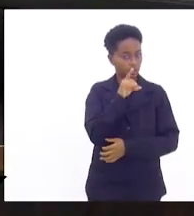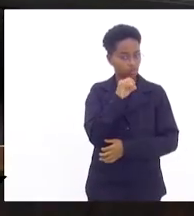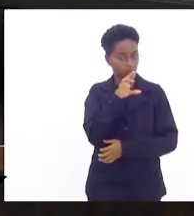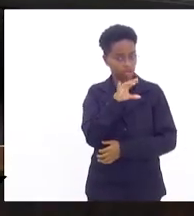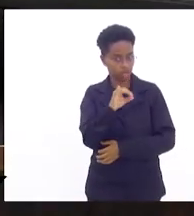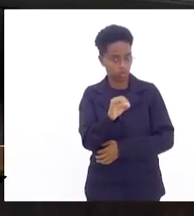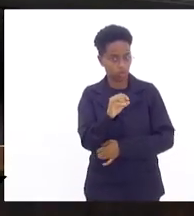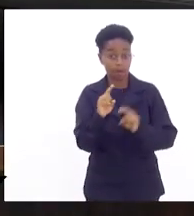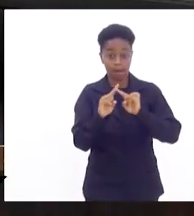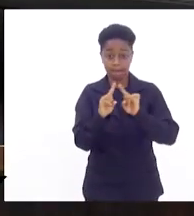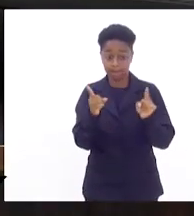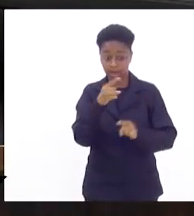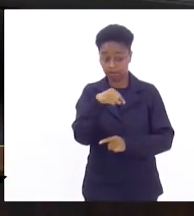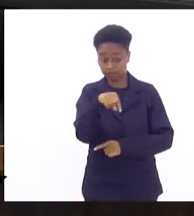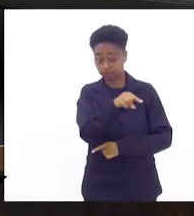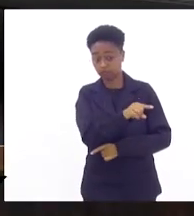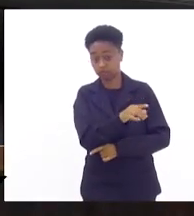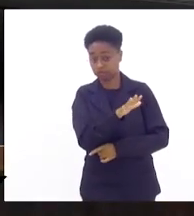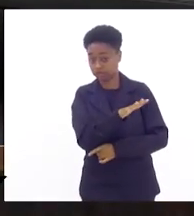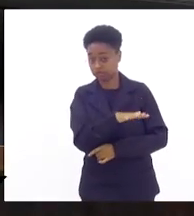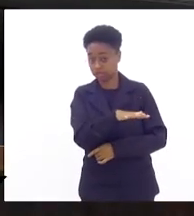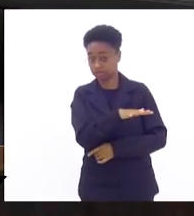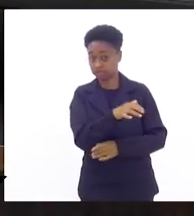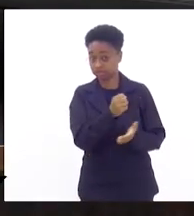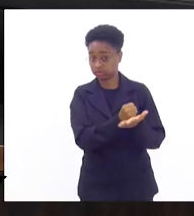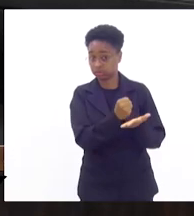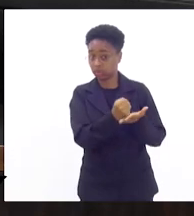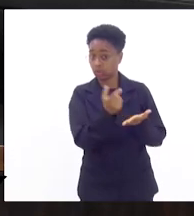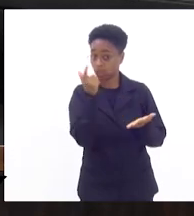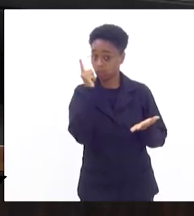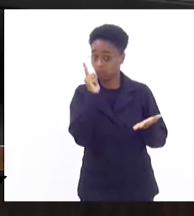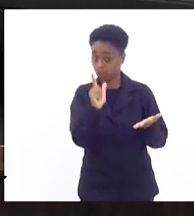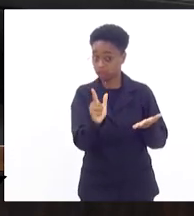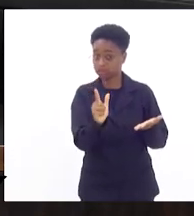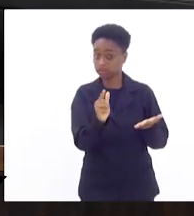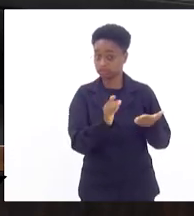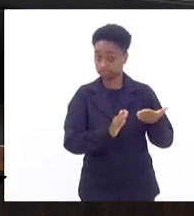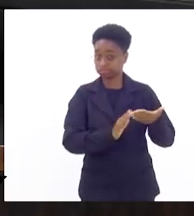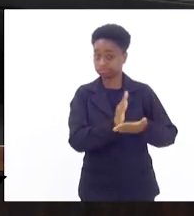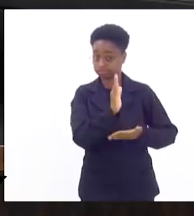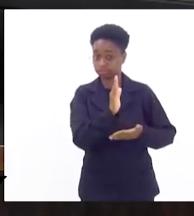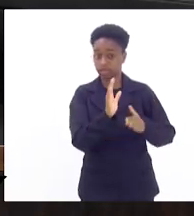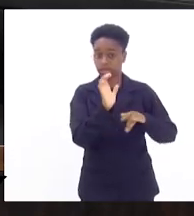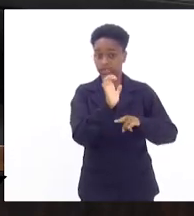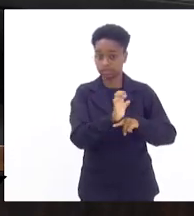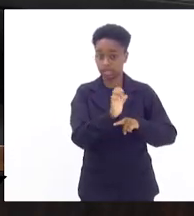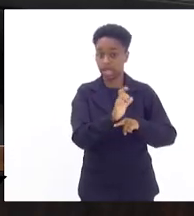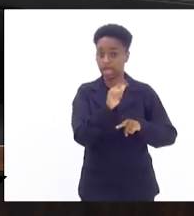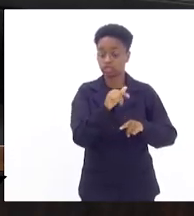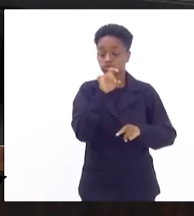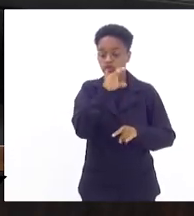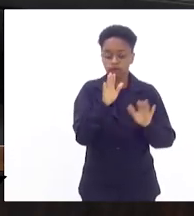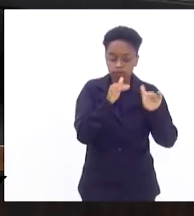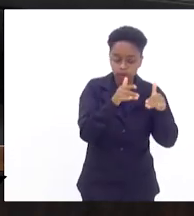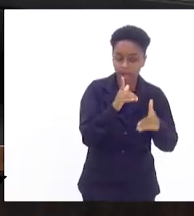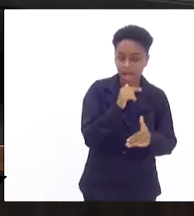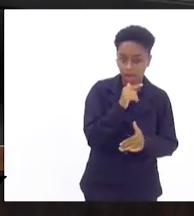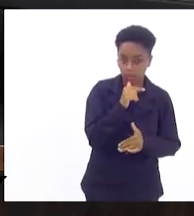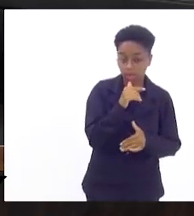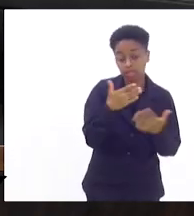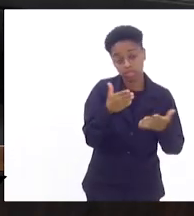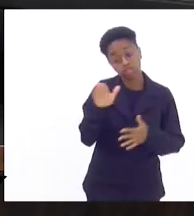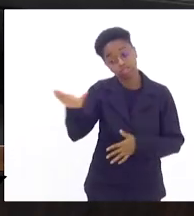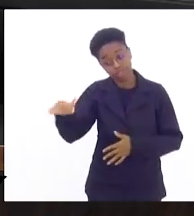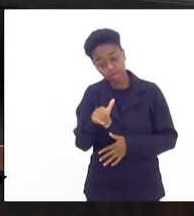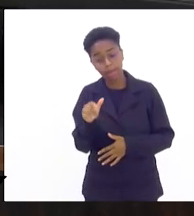Rio, na concessão que ela ganhou do Estado, era do abastecimento de água, convoca-se o